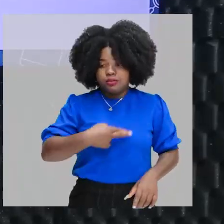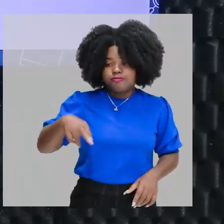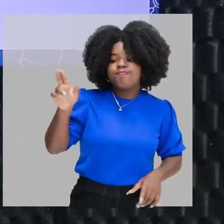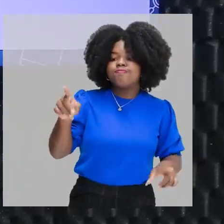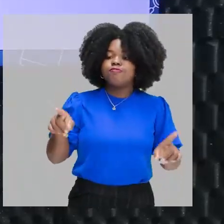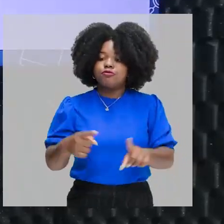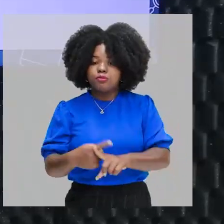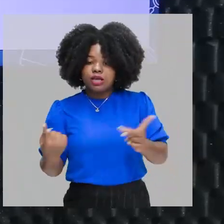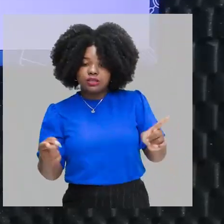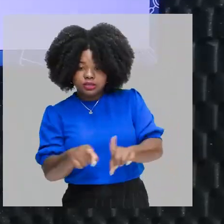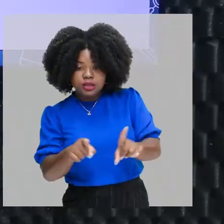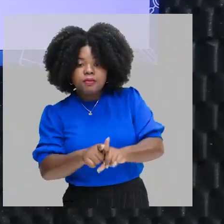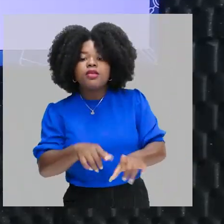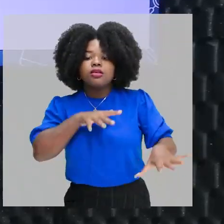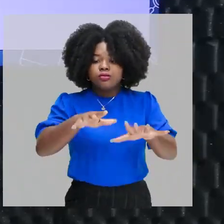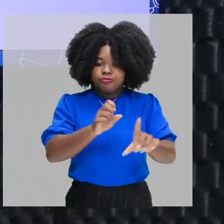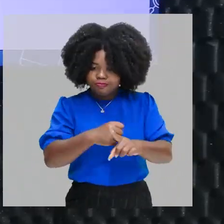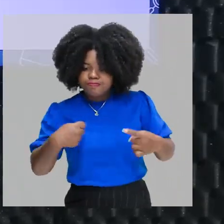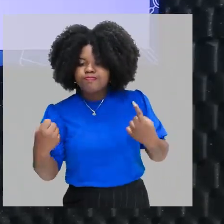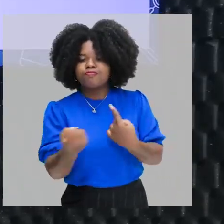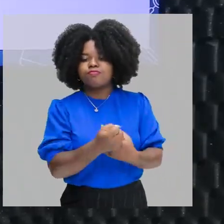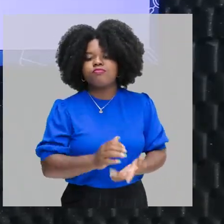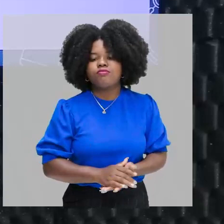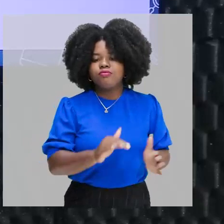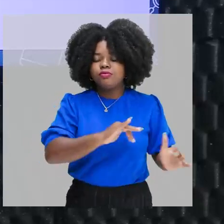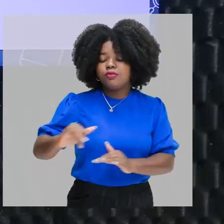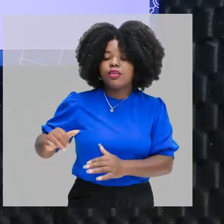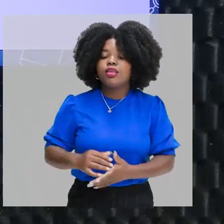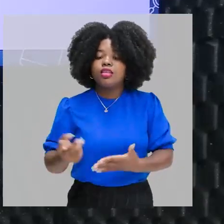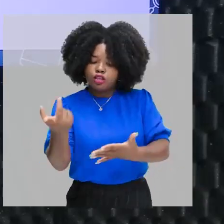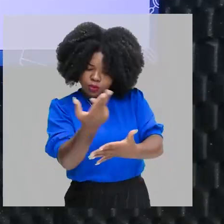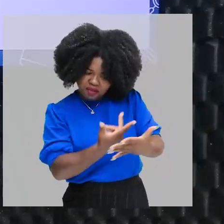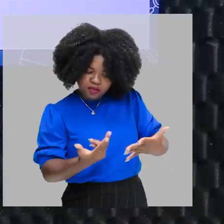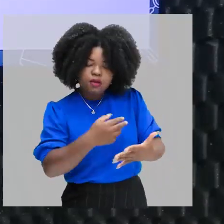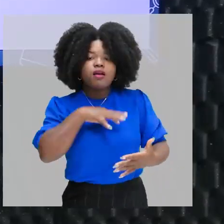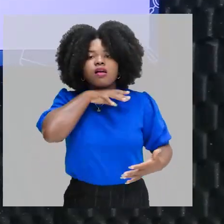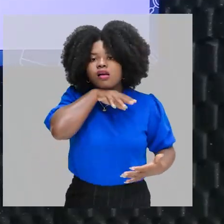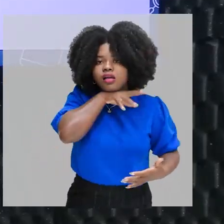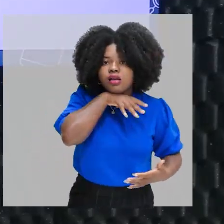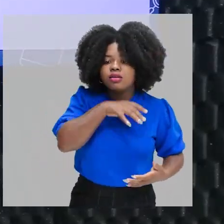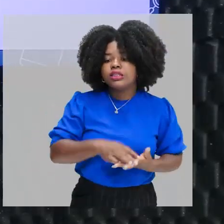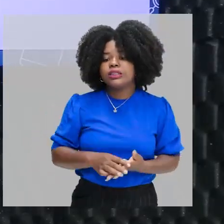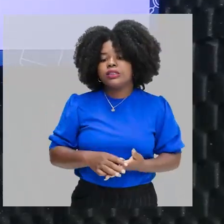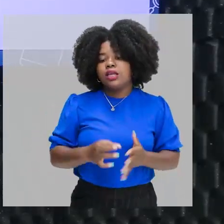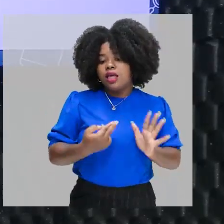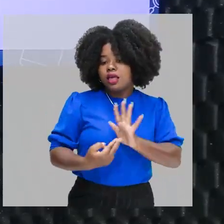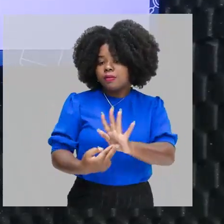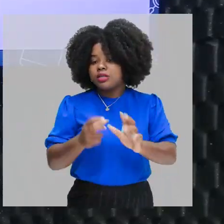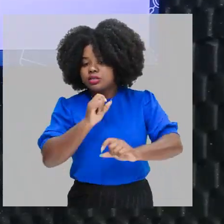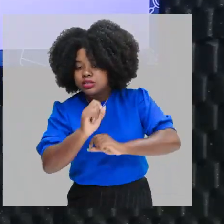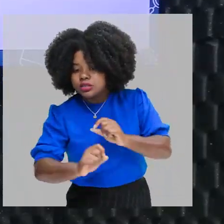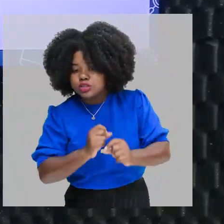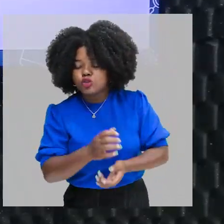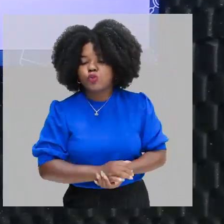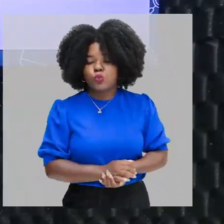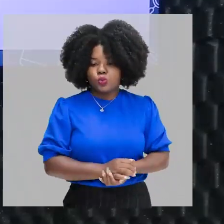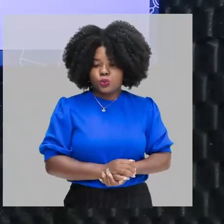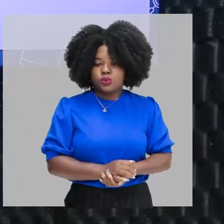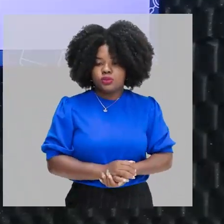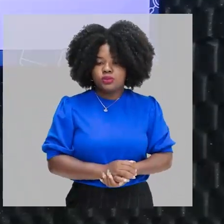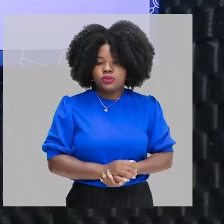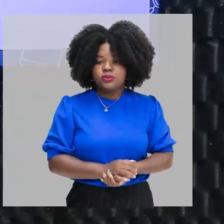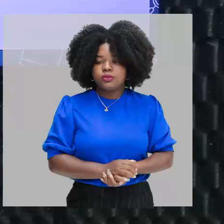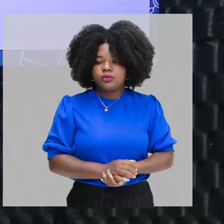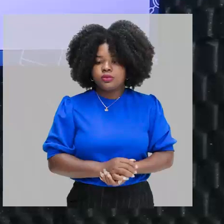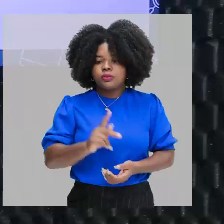esse leão do simbolismo do Rastafari, ele representa Haile Selassie I, que é o